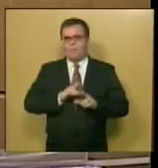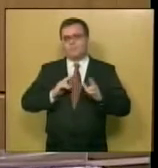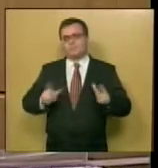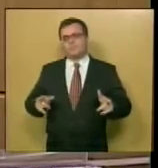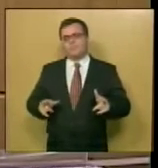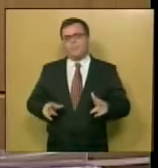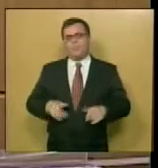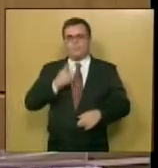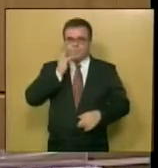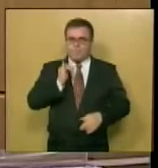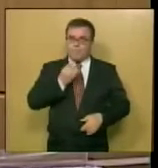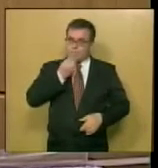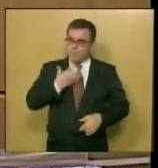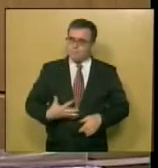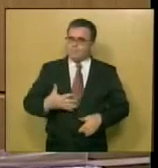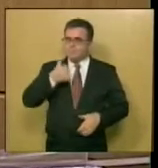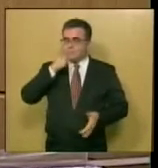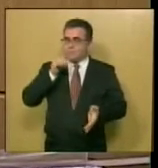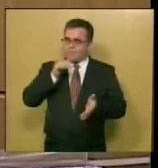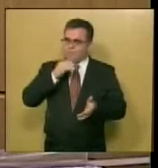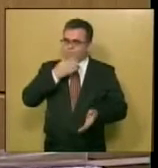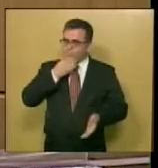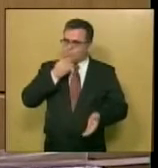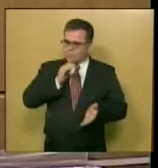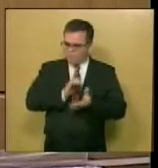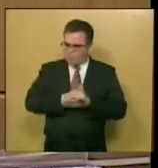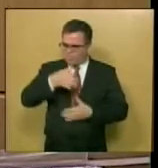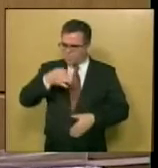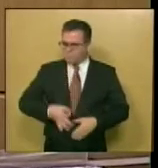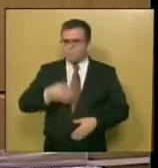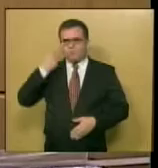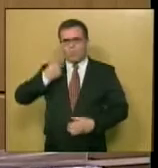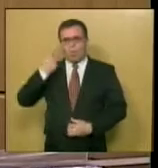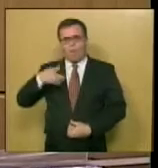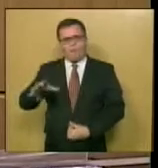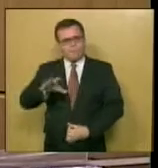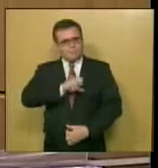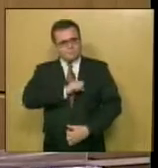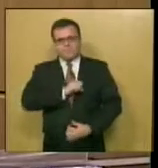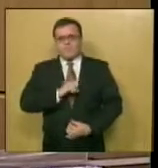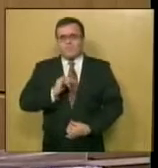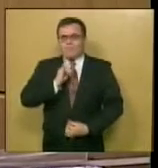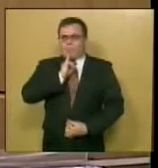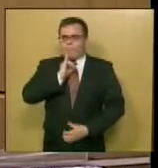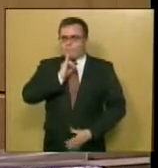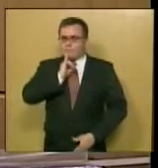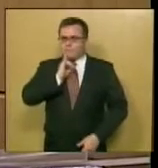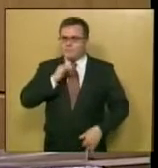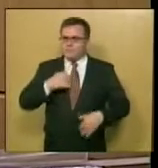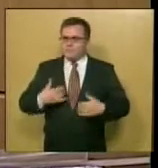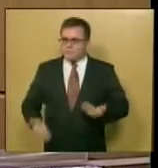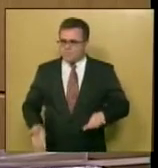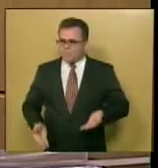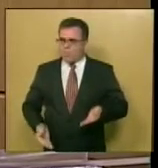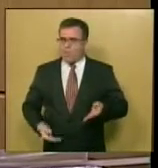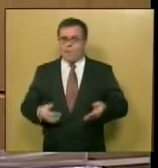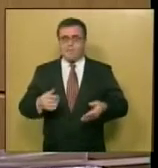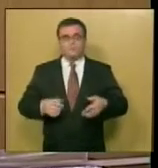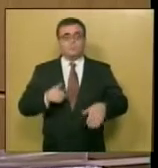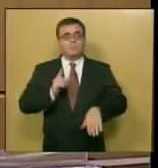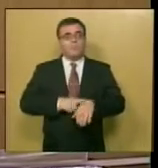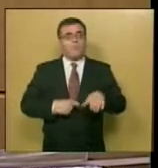de ser um bom pai e esposo, era um bom político. Ele amava Itabaiana. Quando viajava para fora do